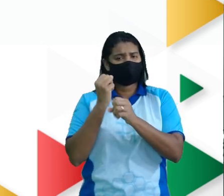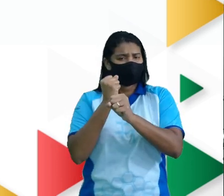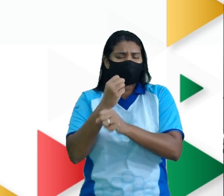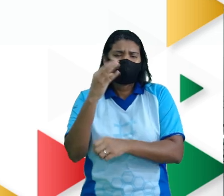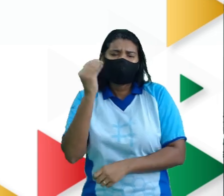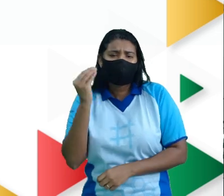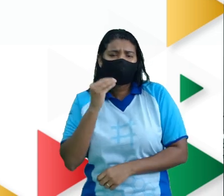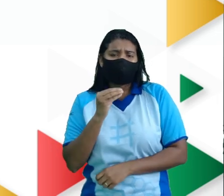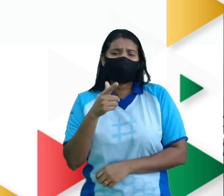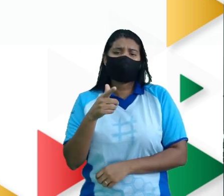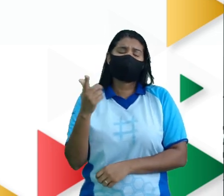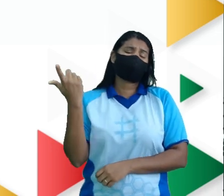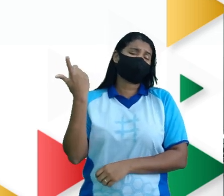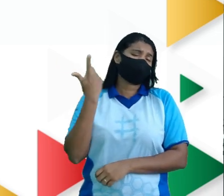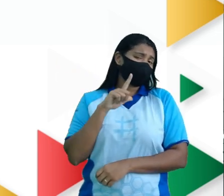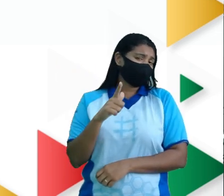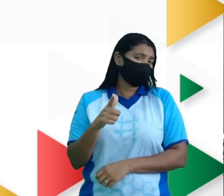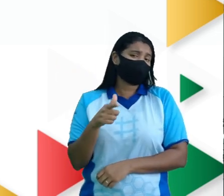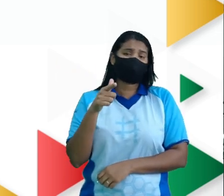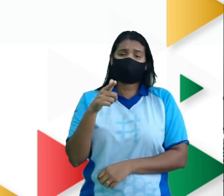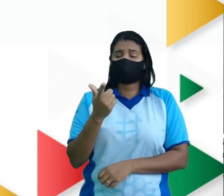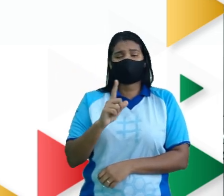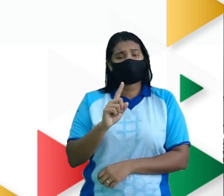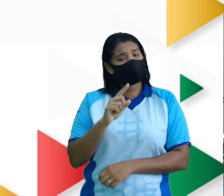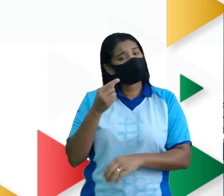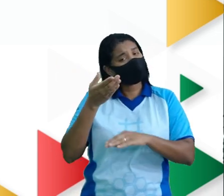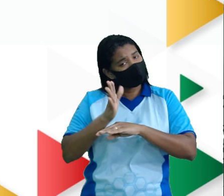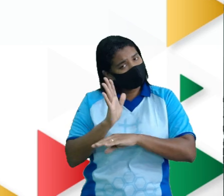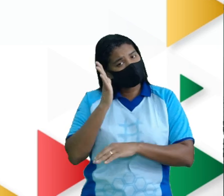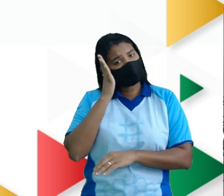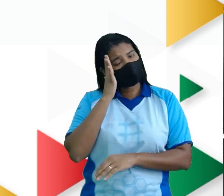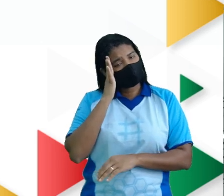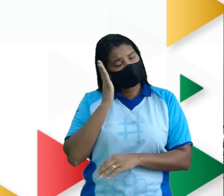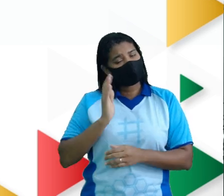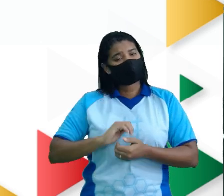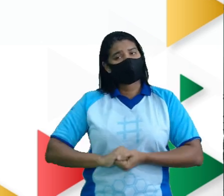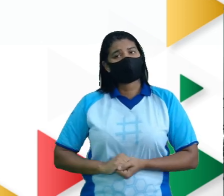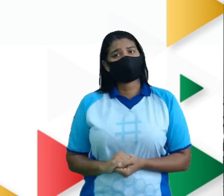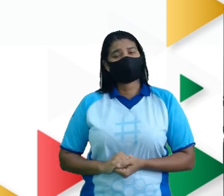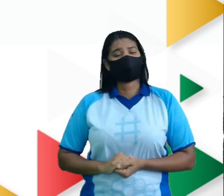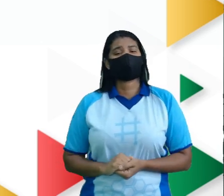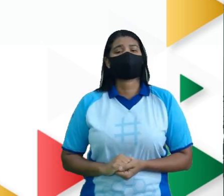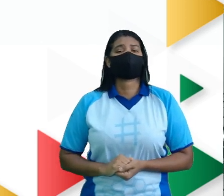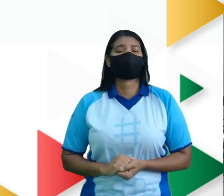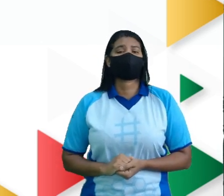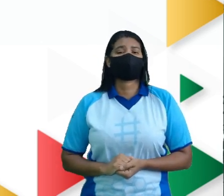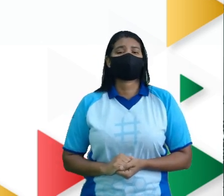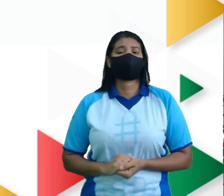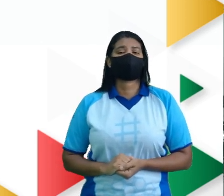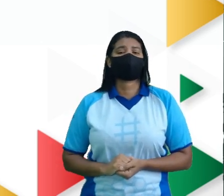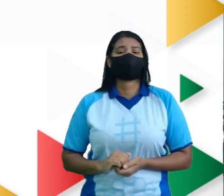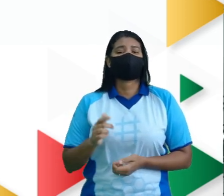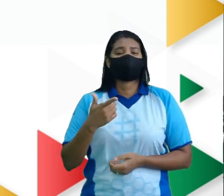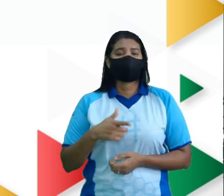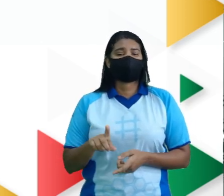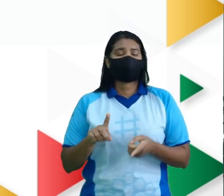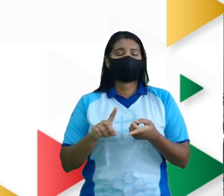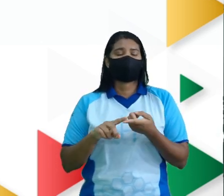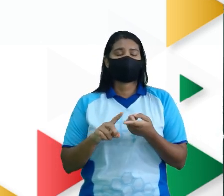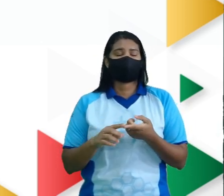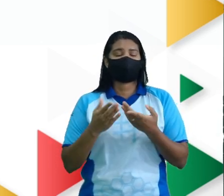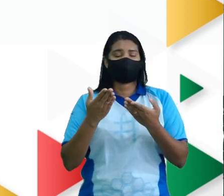não se recuperar, você seja reprovado, ok? Por isso que um caminho é reprovado. E o outro é, se